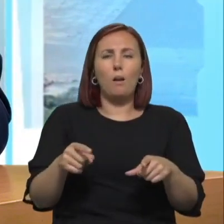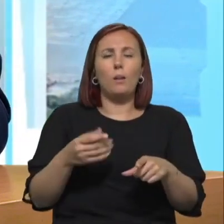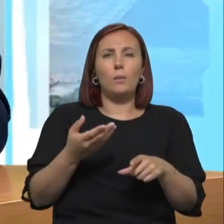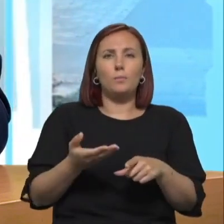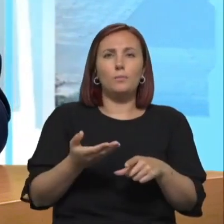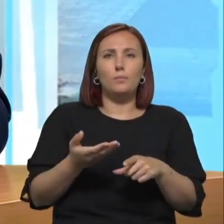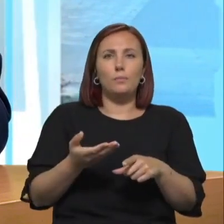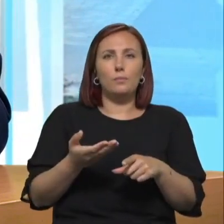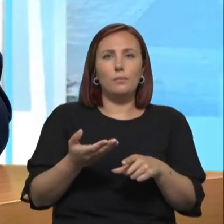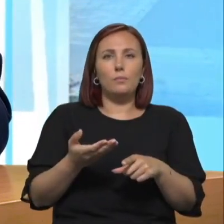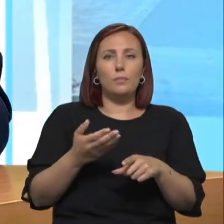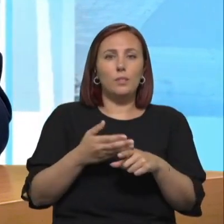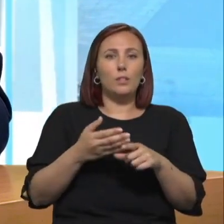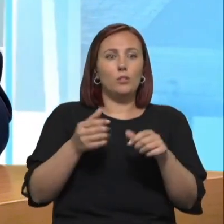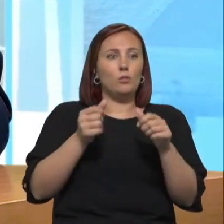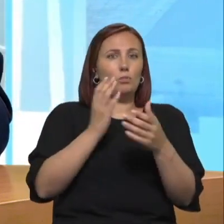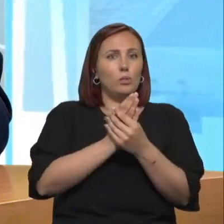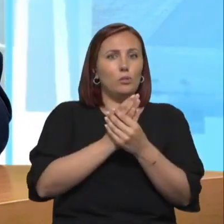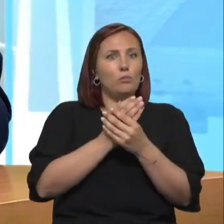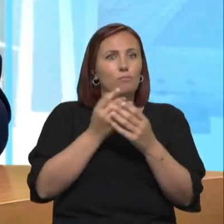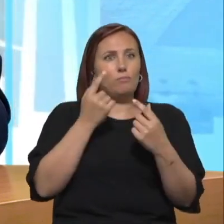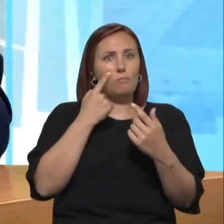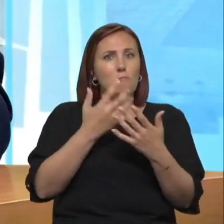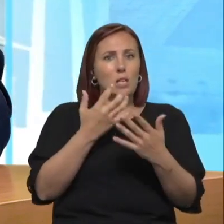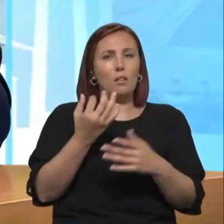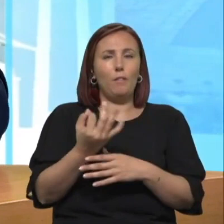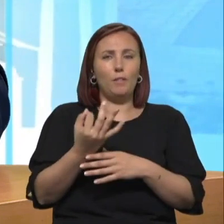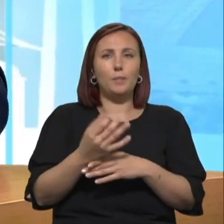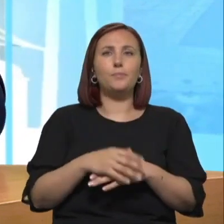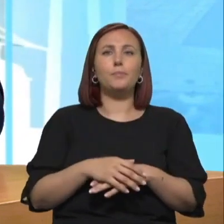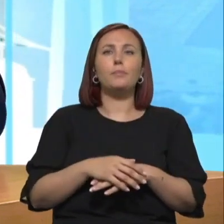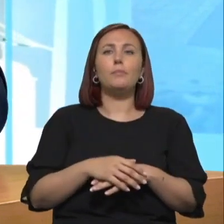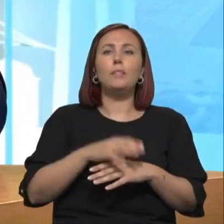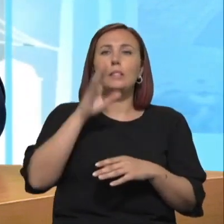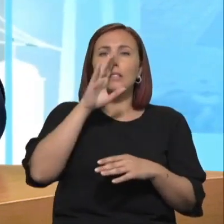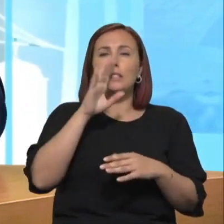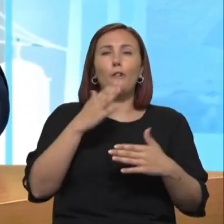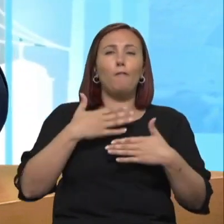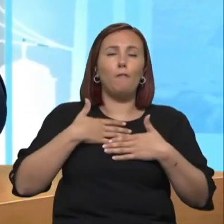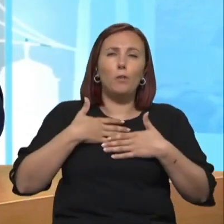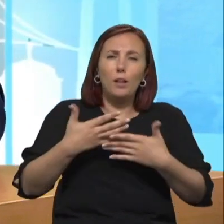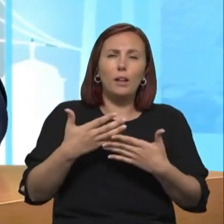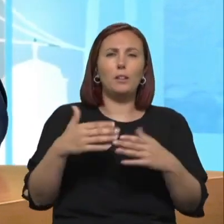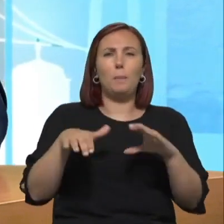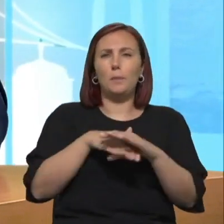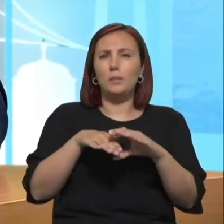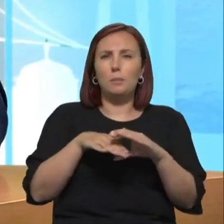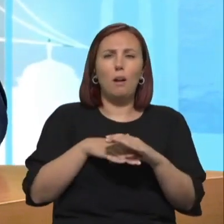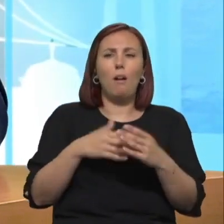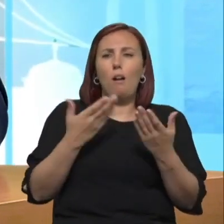esses processos se manifestam. Mas eu, como dizia, portanto, havendo uma grande vontade de participar,